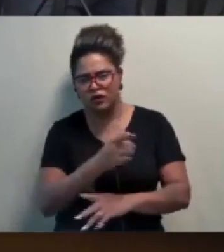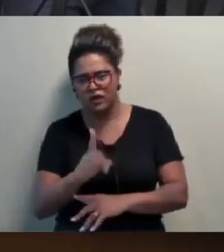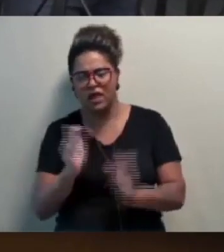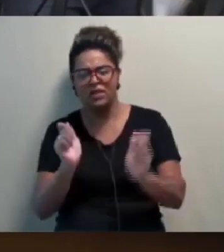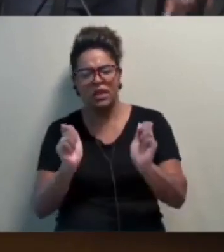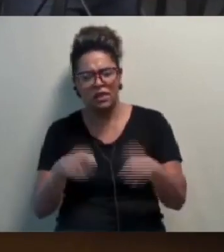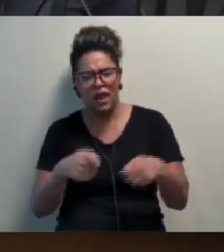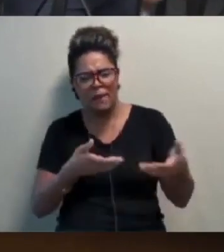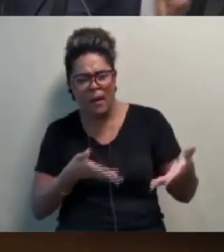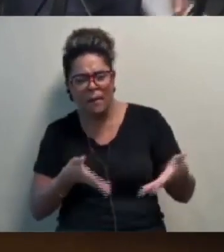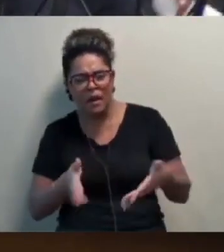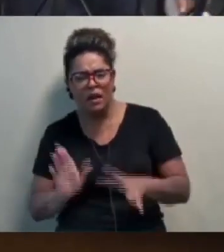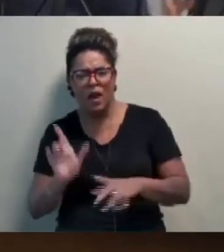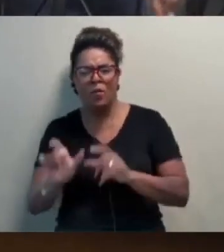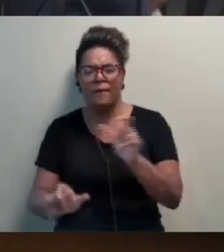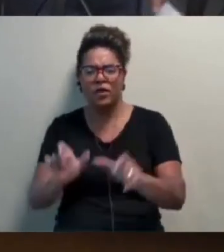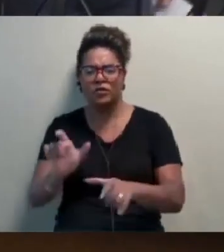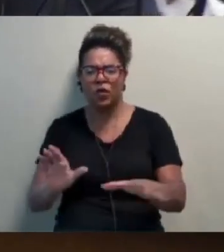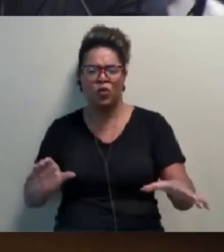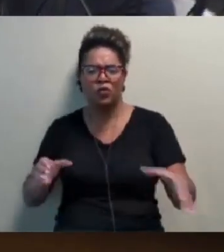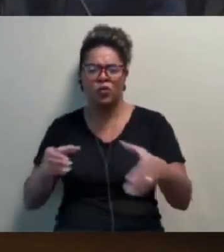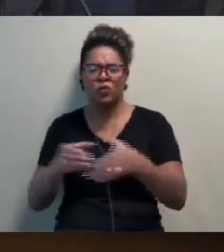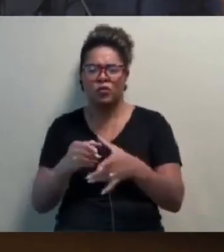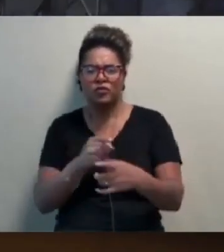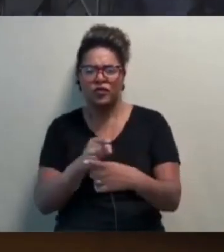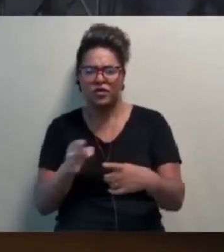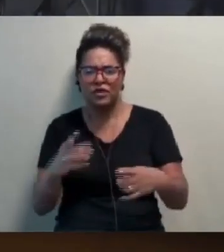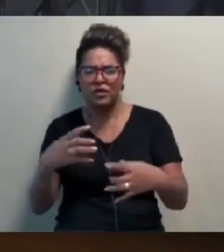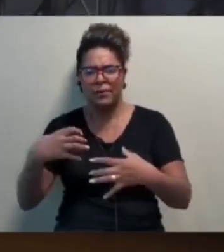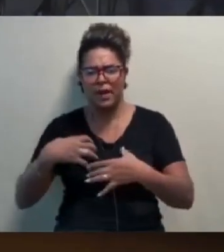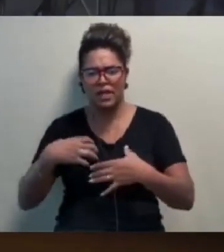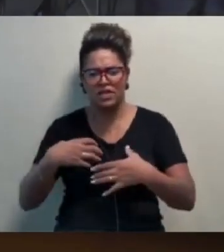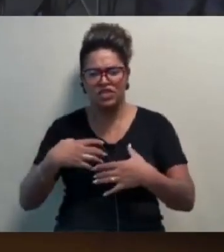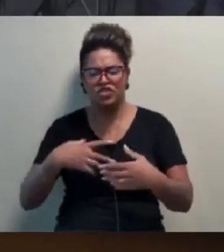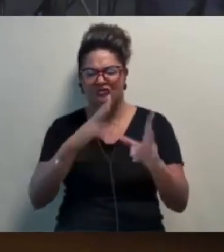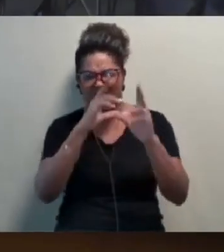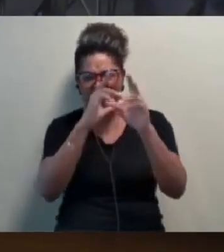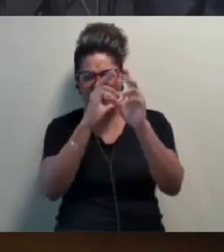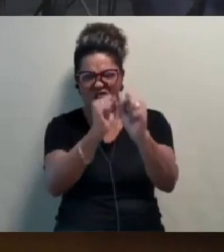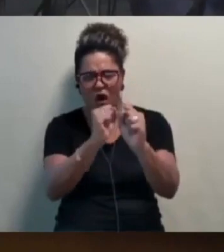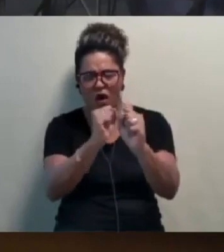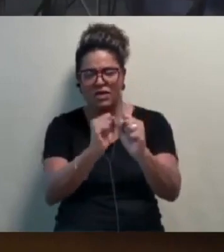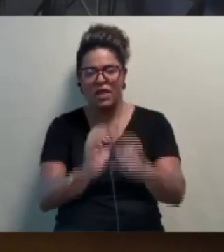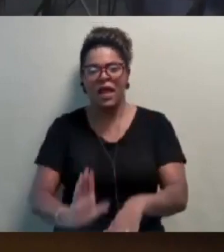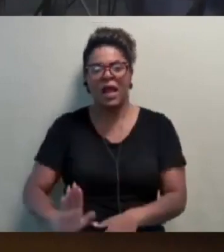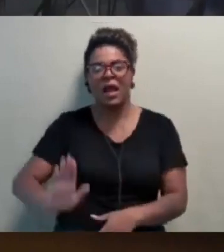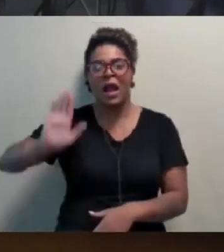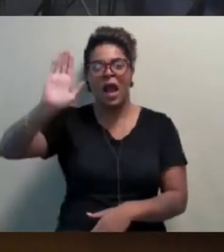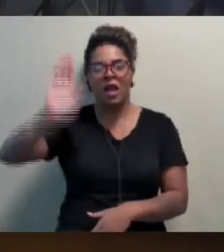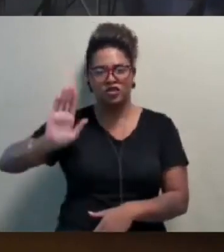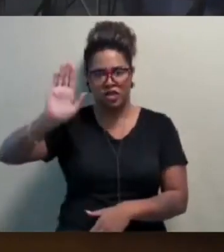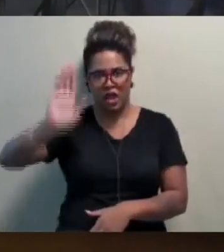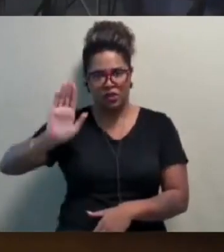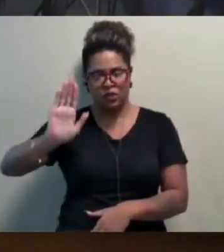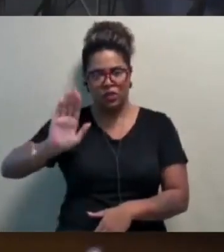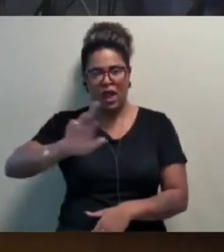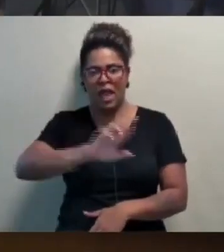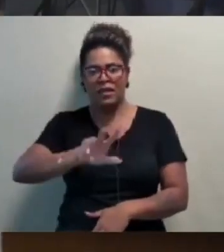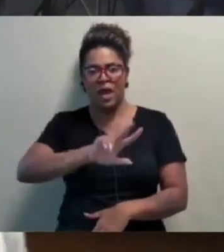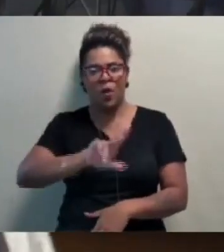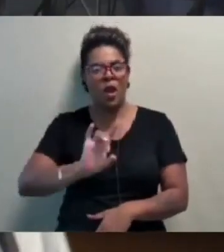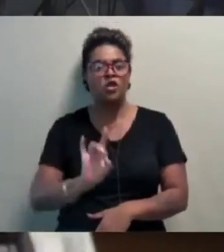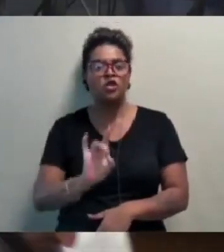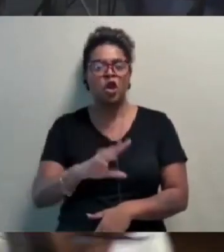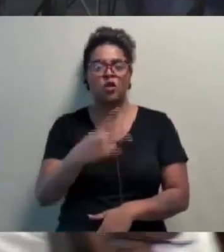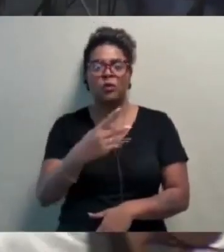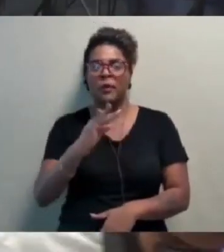do grupo de vocês para sentir a força dessa candidatura, que é uma candidatura, gente, que não é só do PT, é uma candidatura que